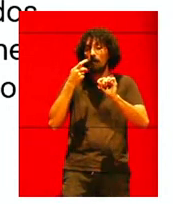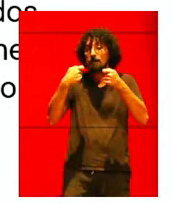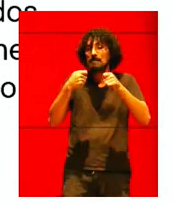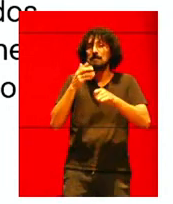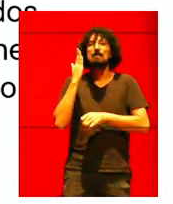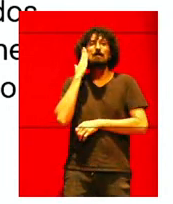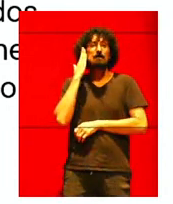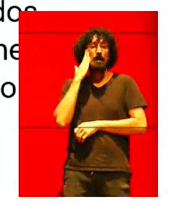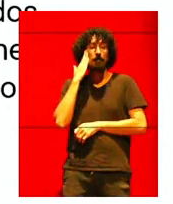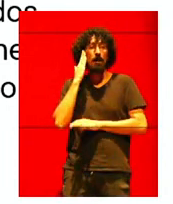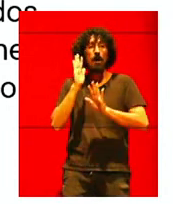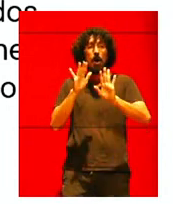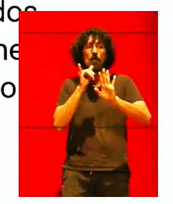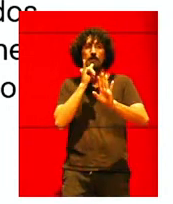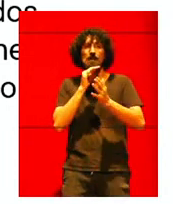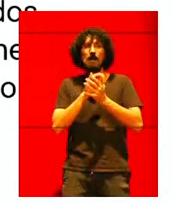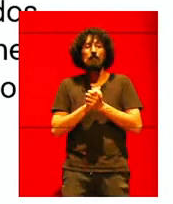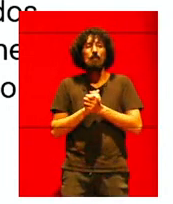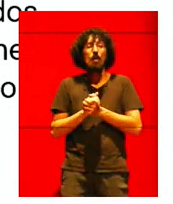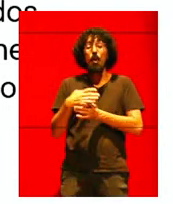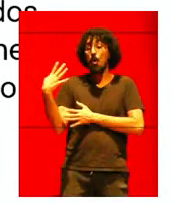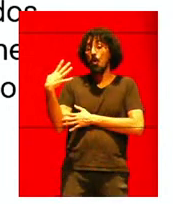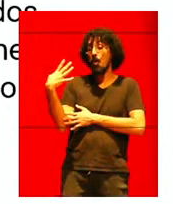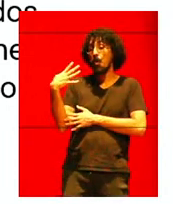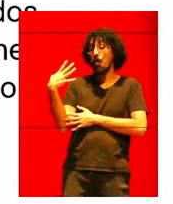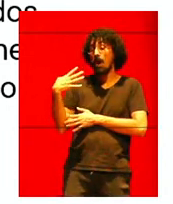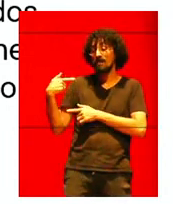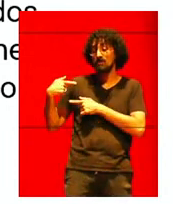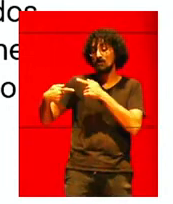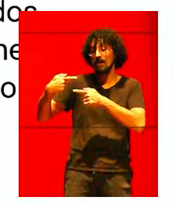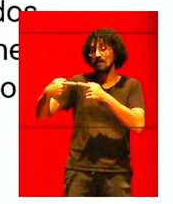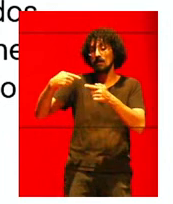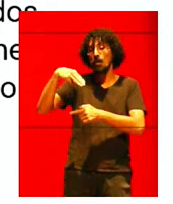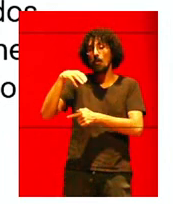Quarta geração do samba. Quarta geração modernista.